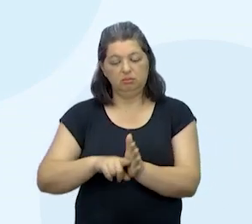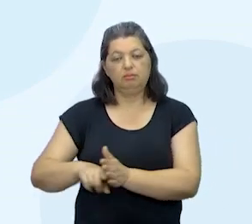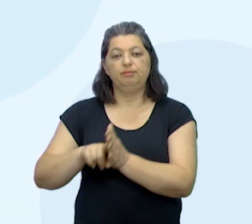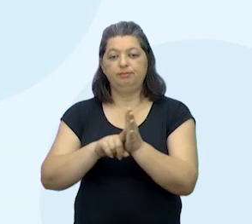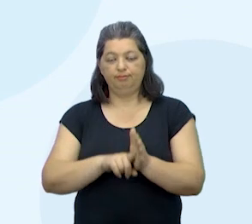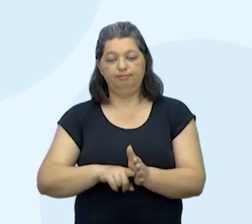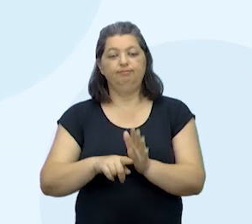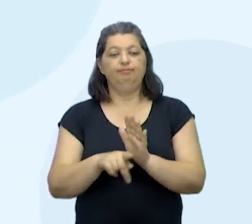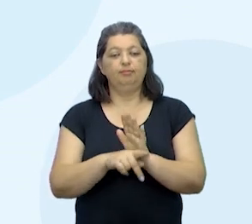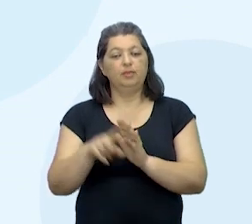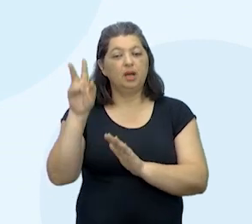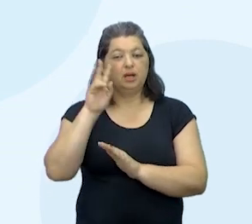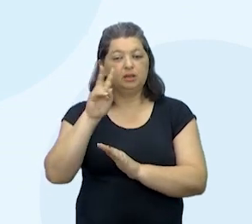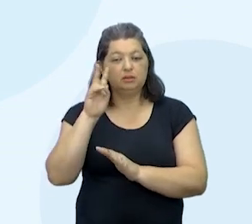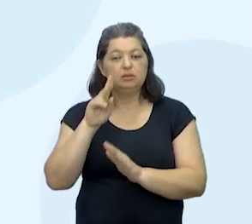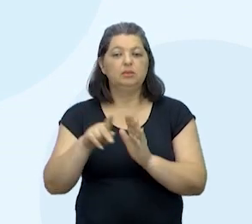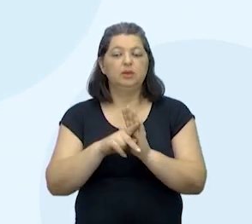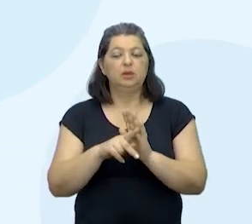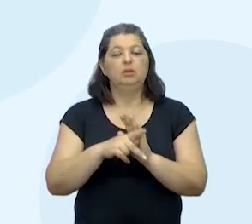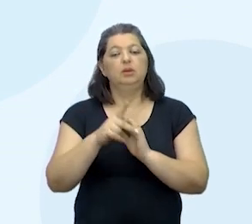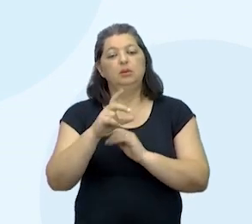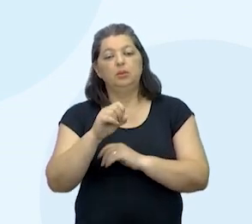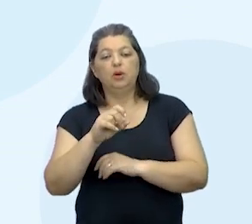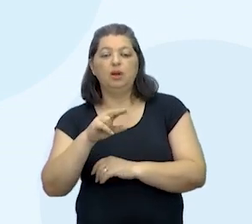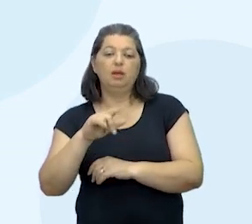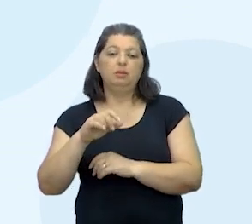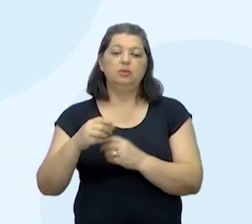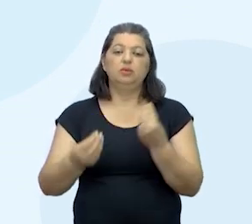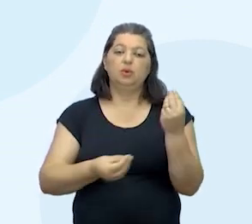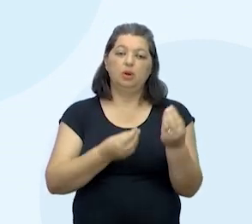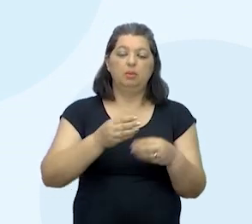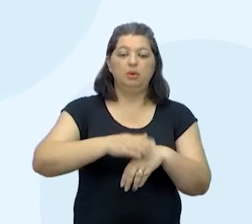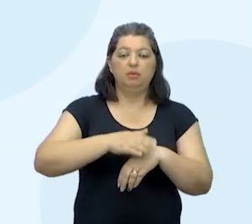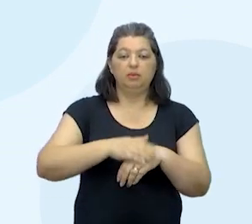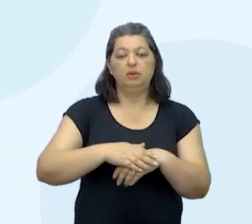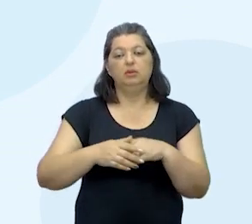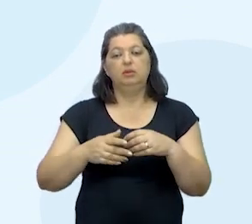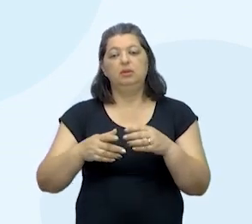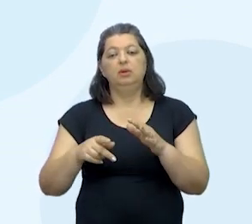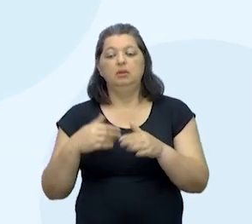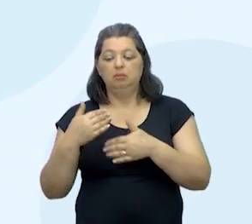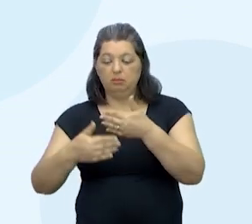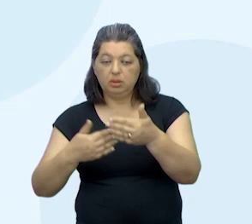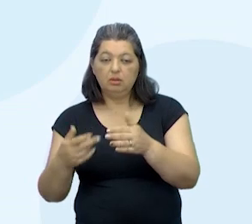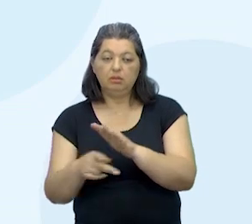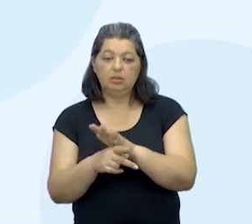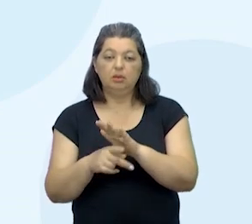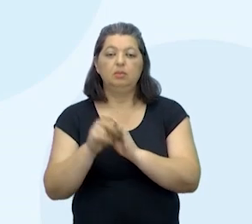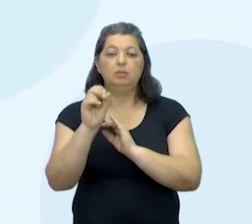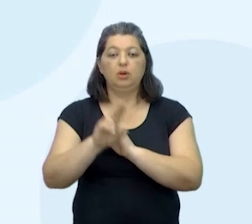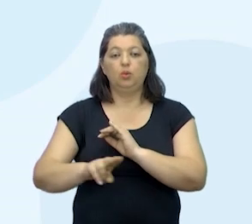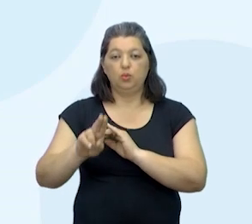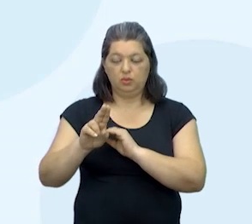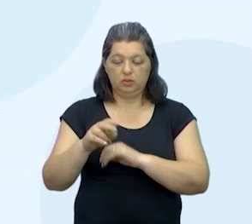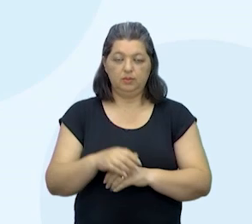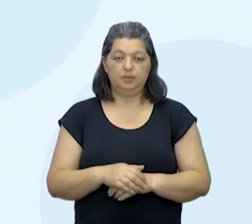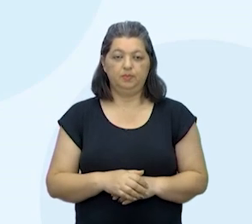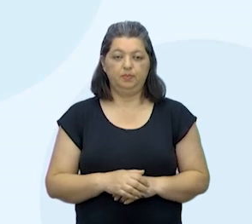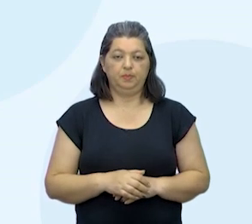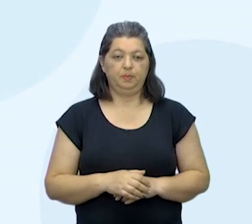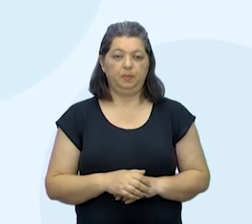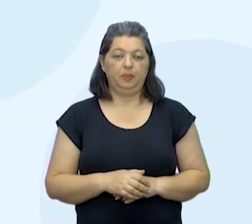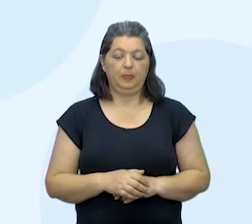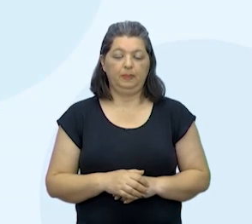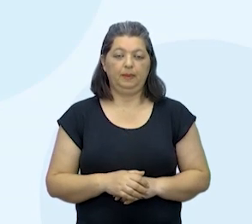dos aspectos históricos dos polímeros, definição, composição, processo de síntese, propriedades e aplicações.